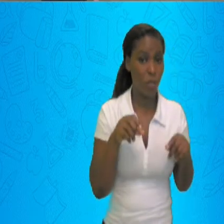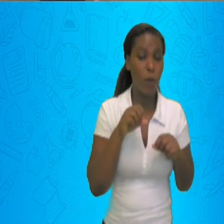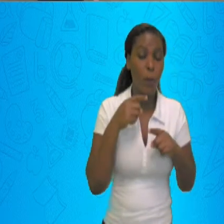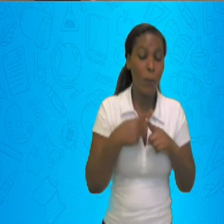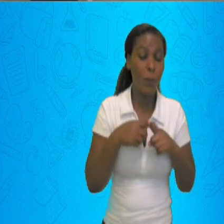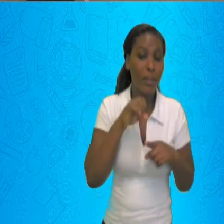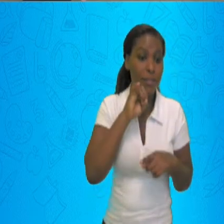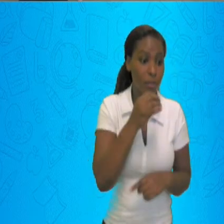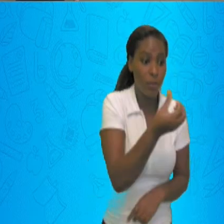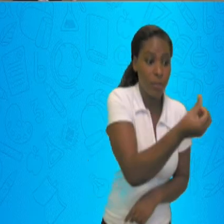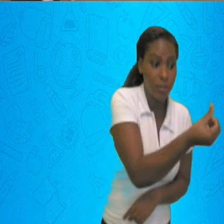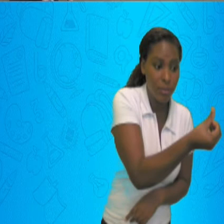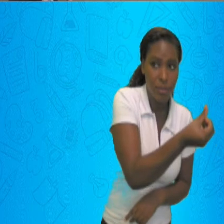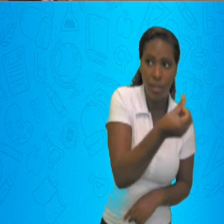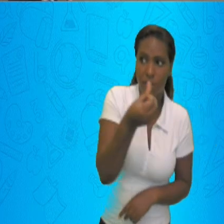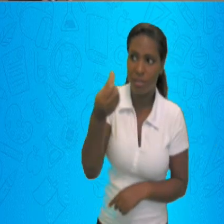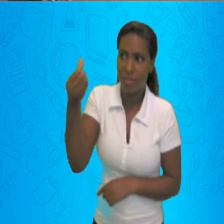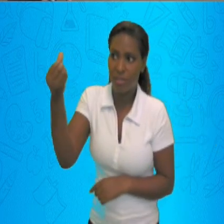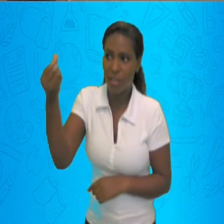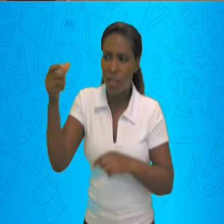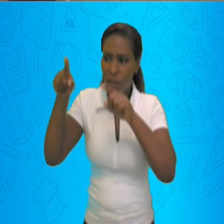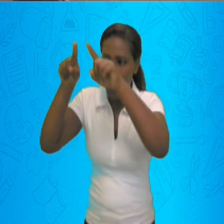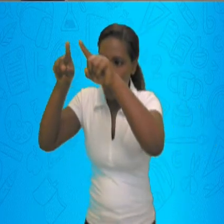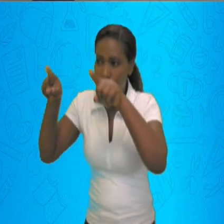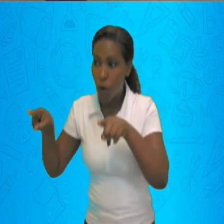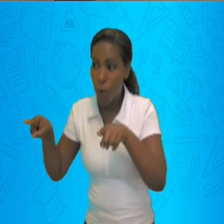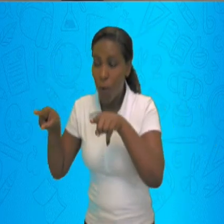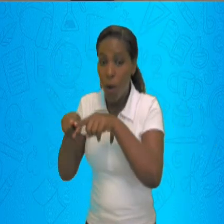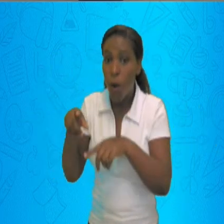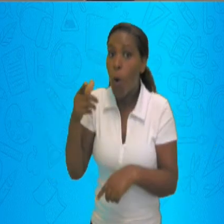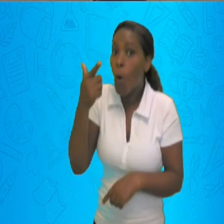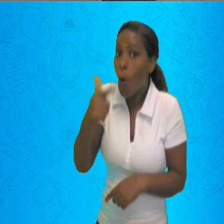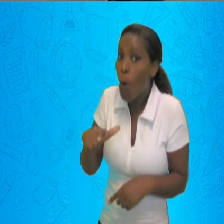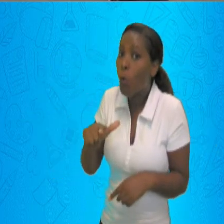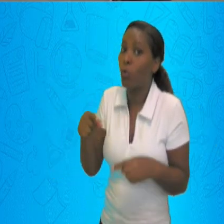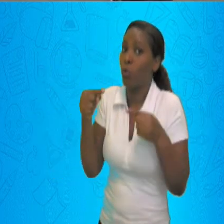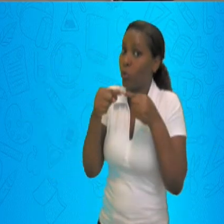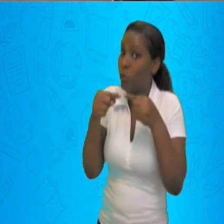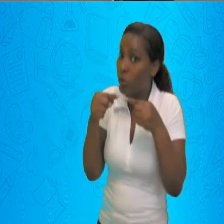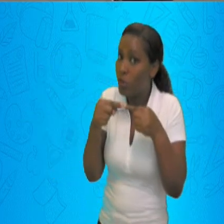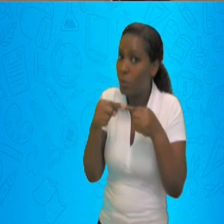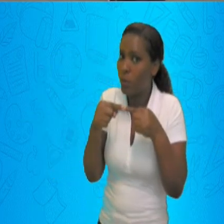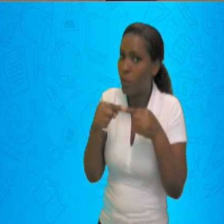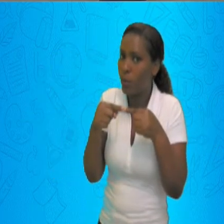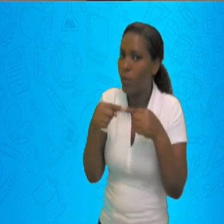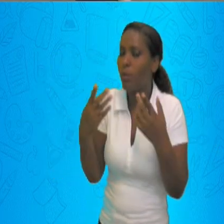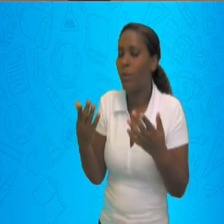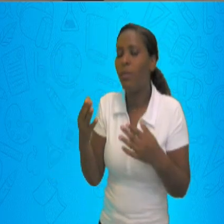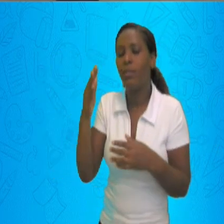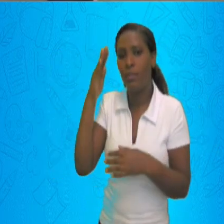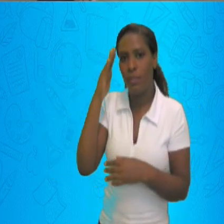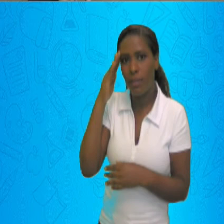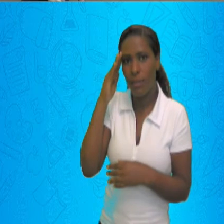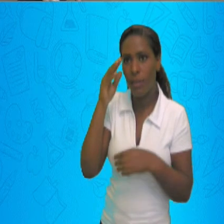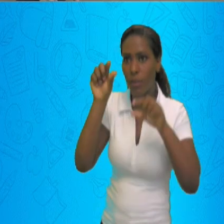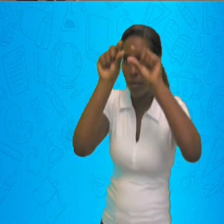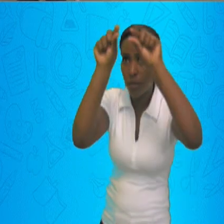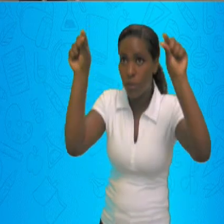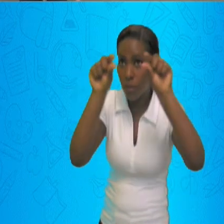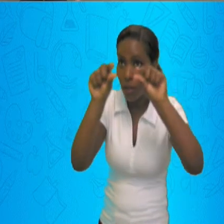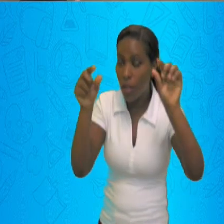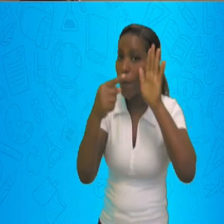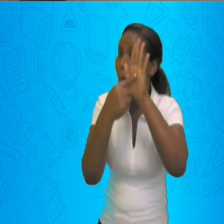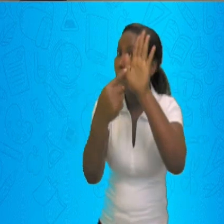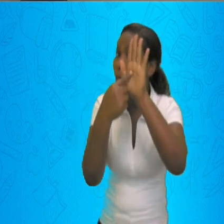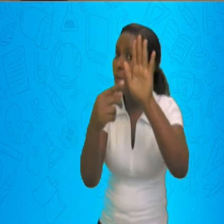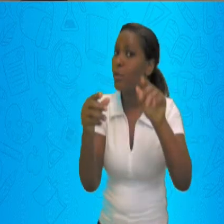6, forma o triângulo isósceles. E aqui foi falado, ó, que é um triângulo escaleno,